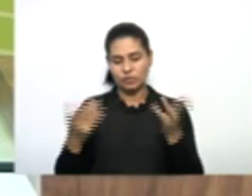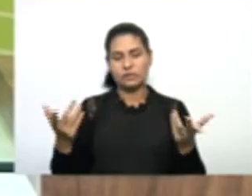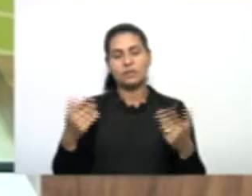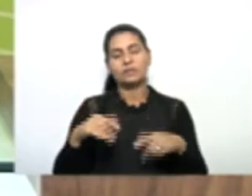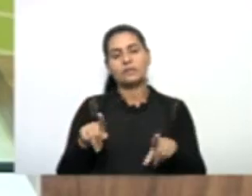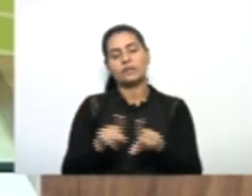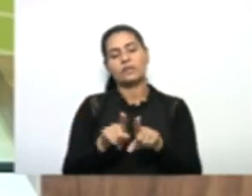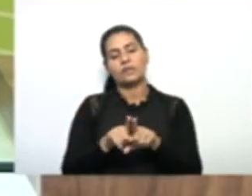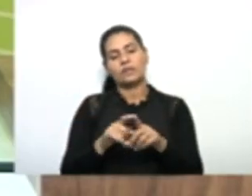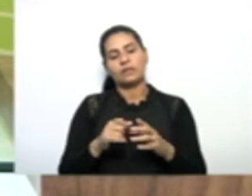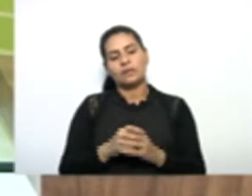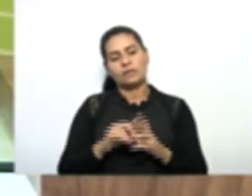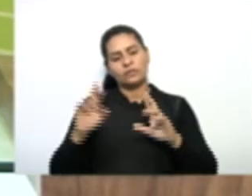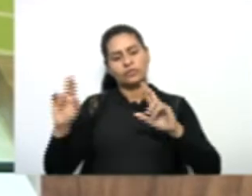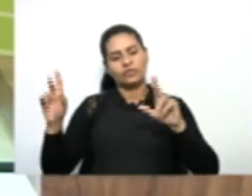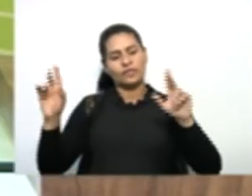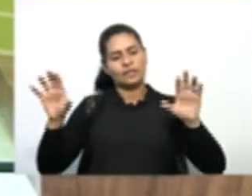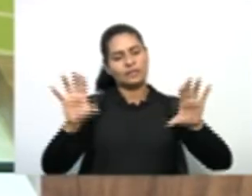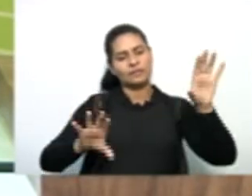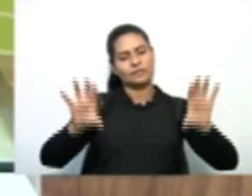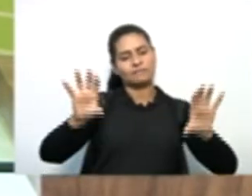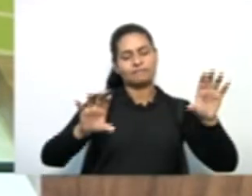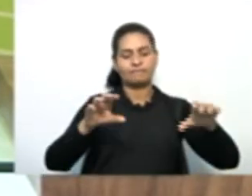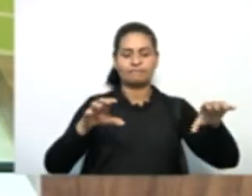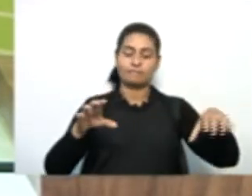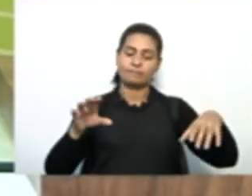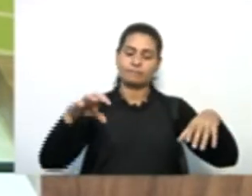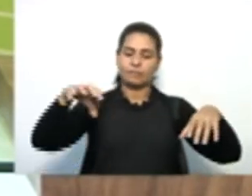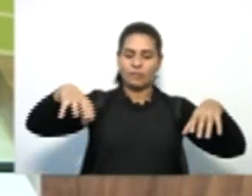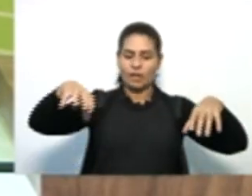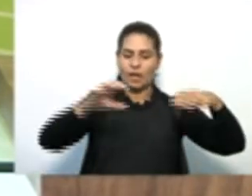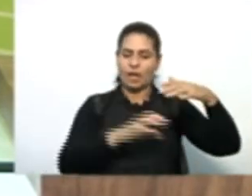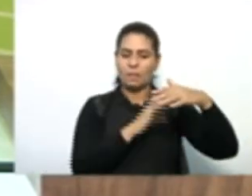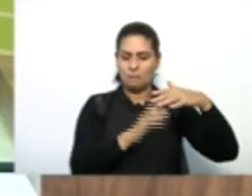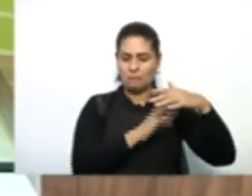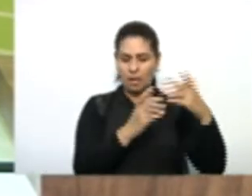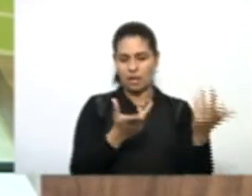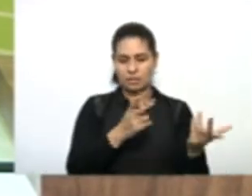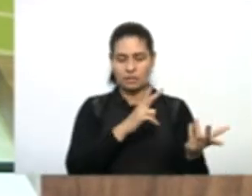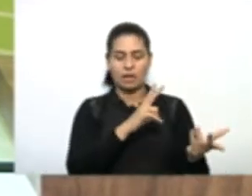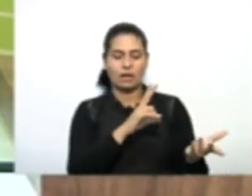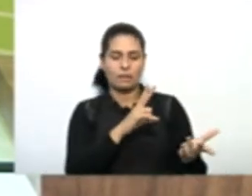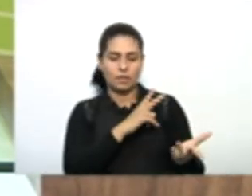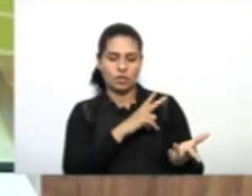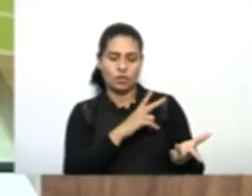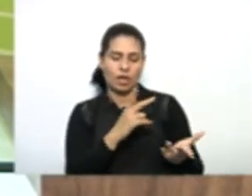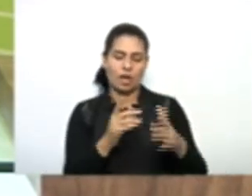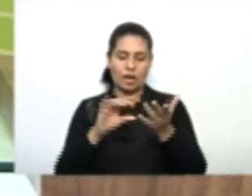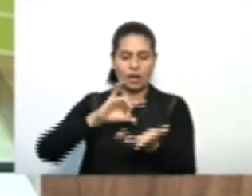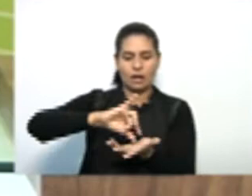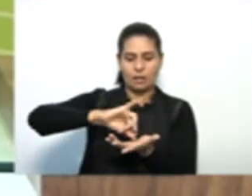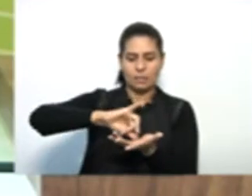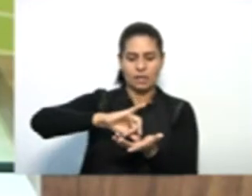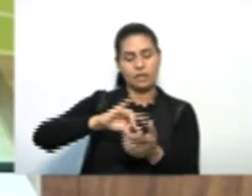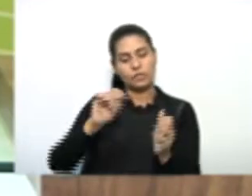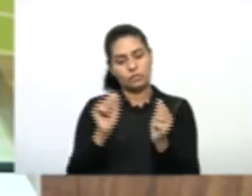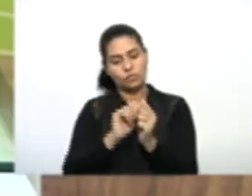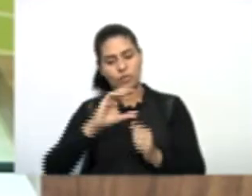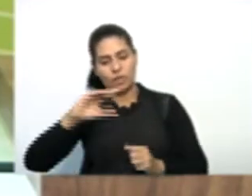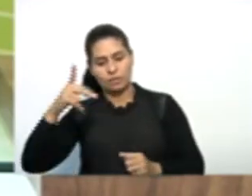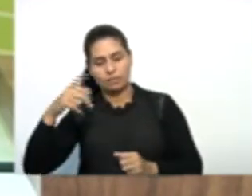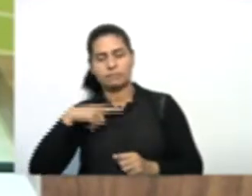aí uma diferenciação com as empresas tradicionais do modo capitalista de produção, no